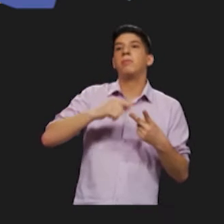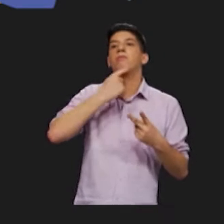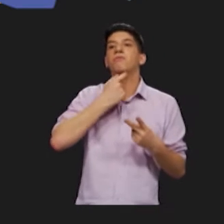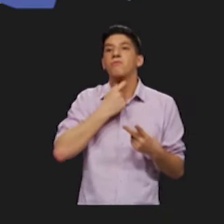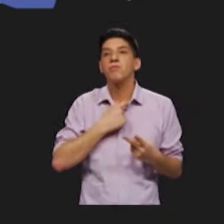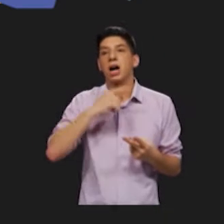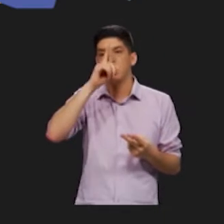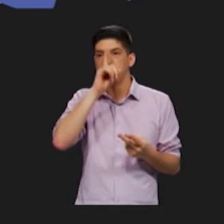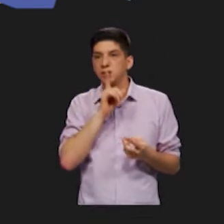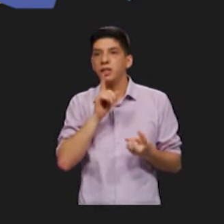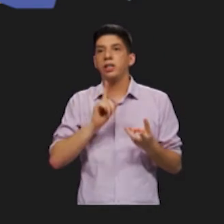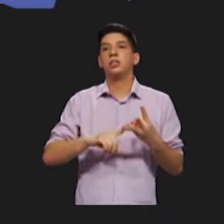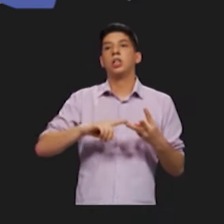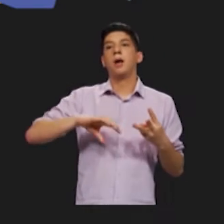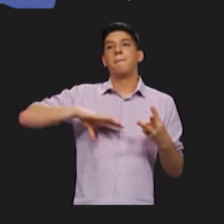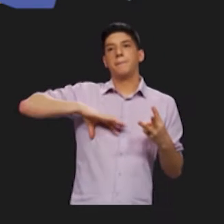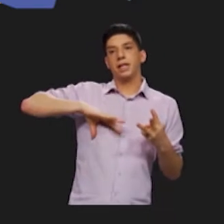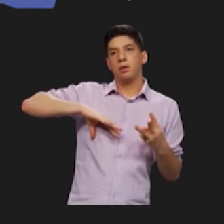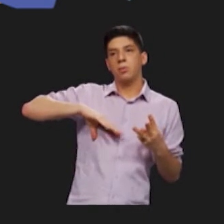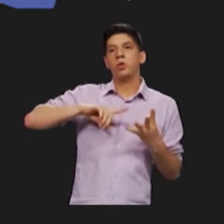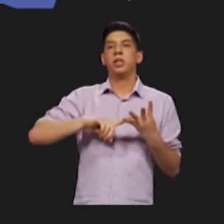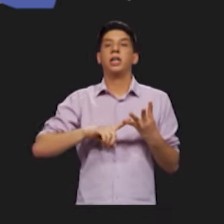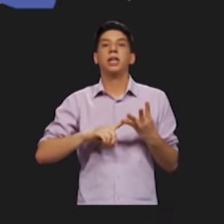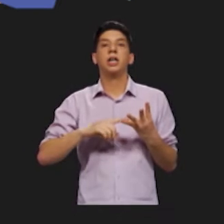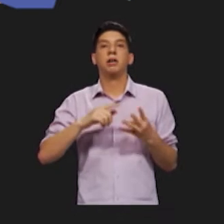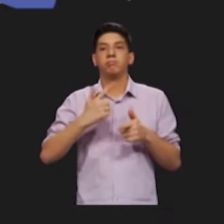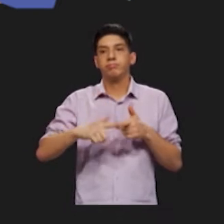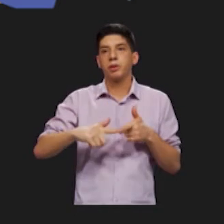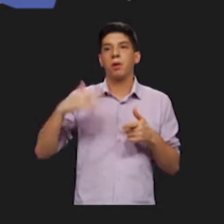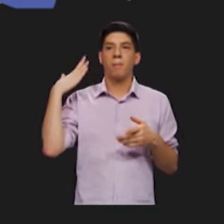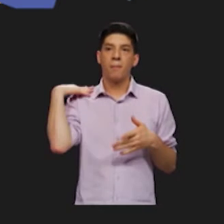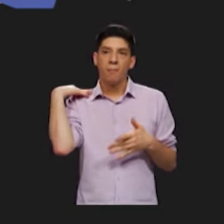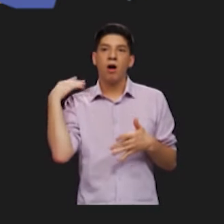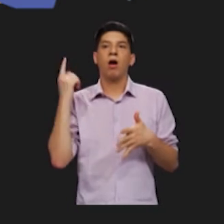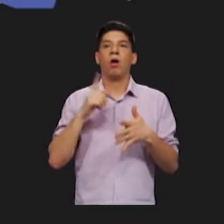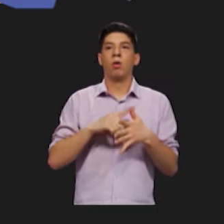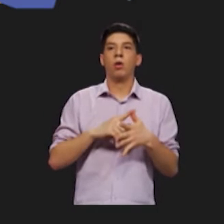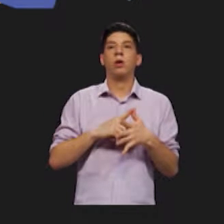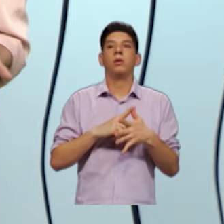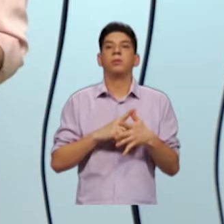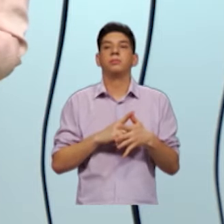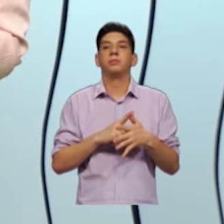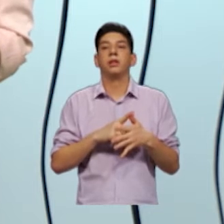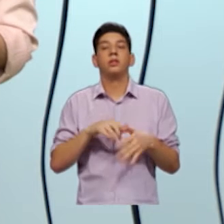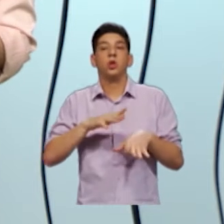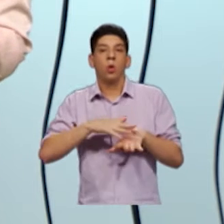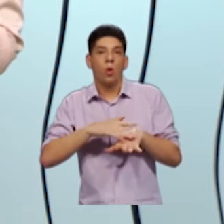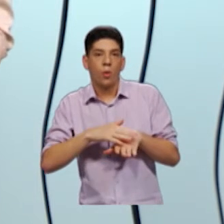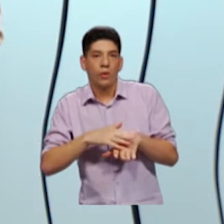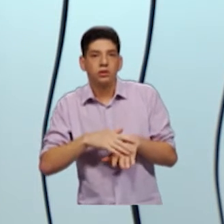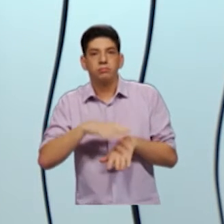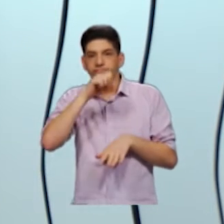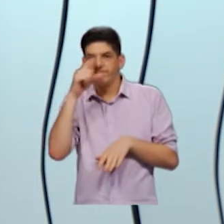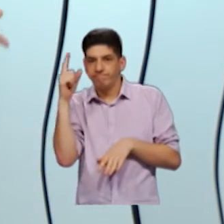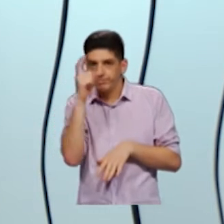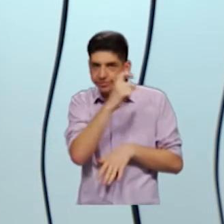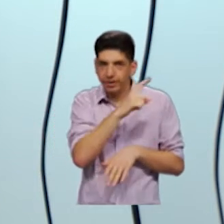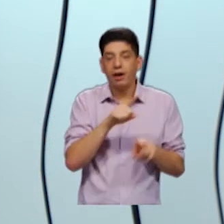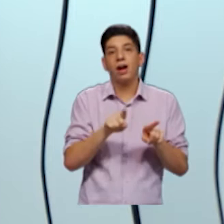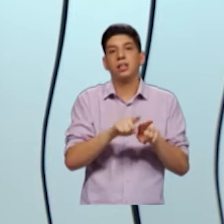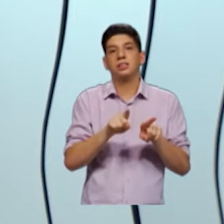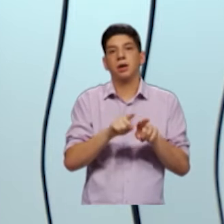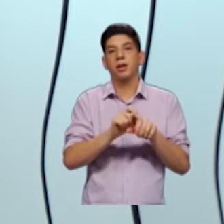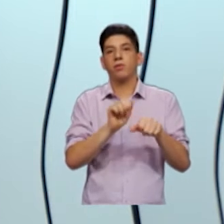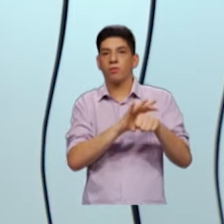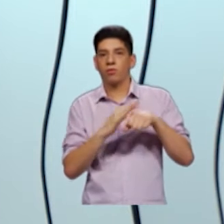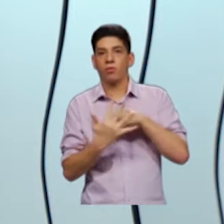aguda, síndrome do desconforto respiratório grave e por que não falar também do Covid-19. A gripe, quem é de